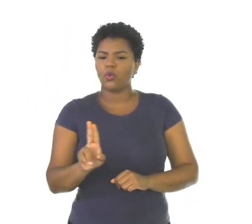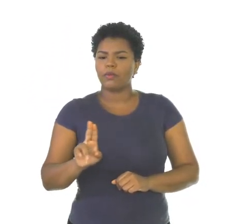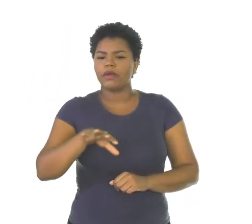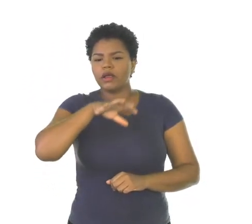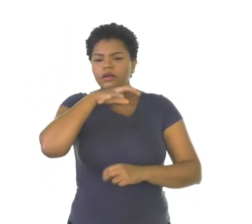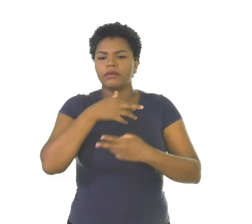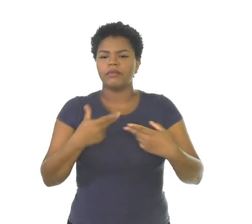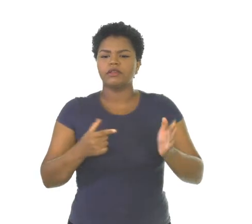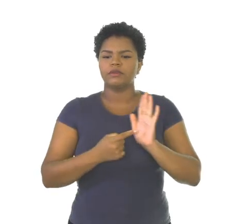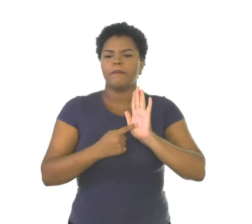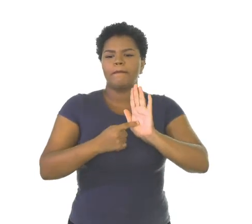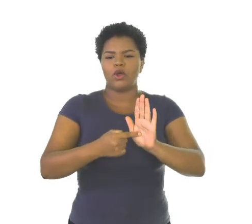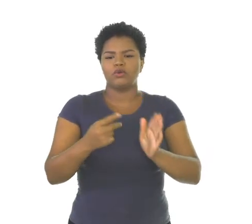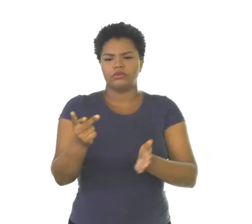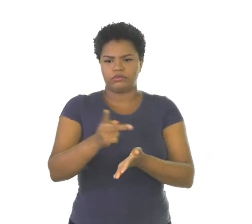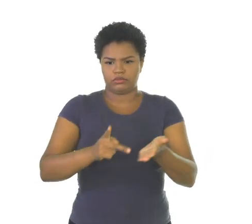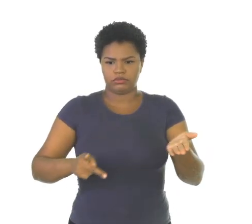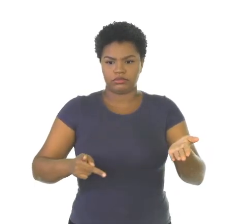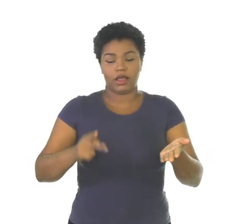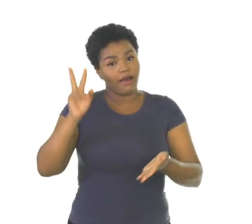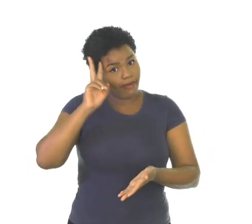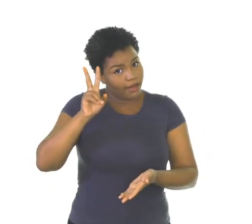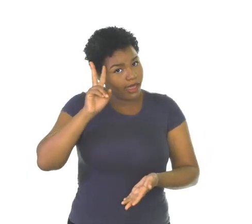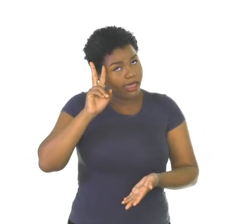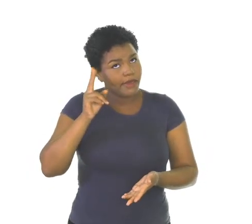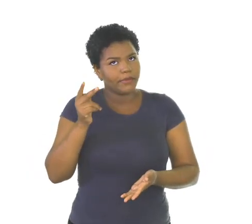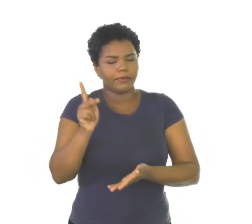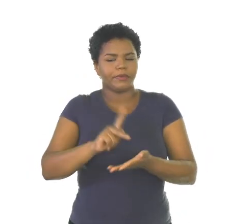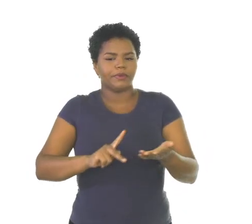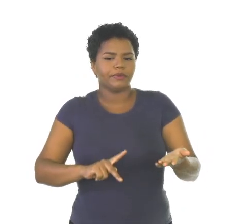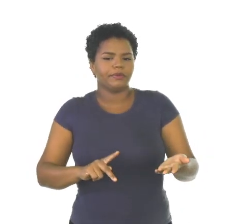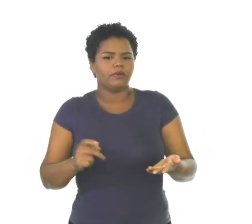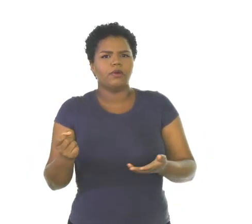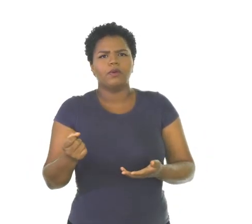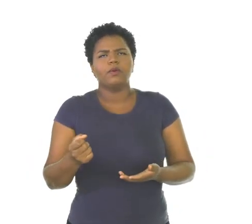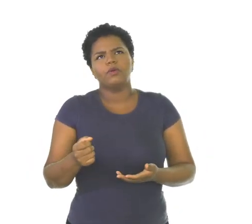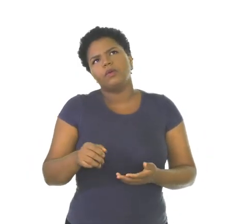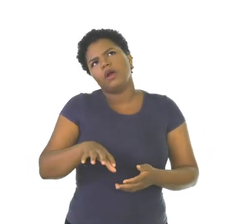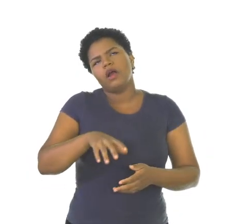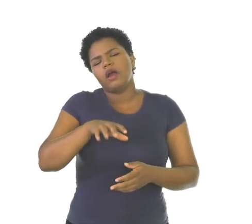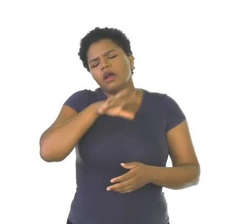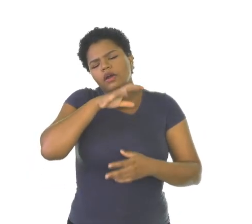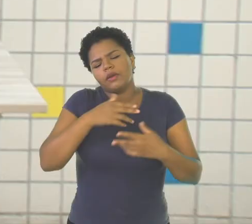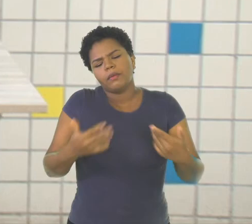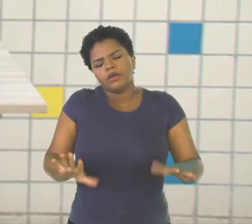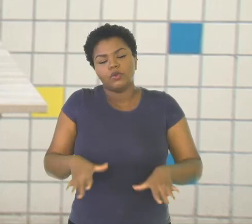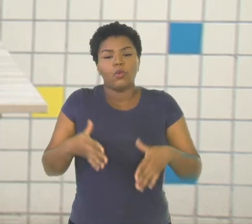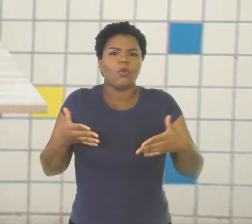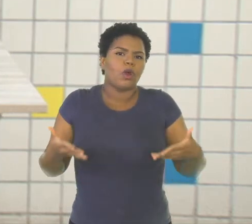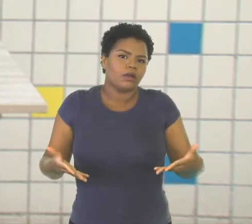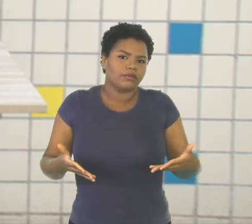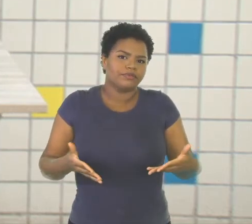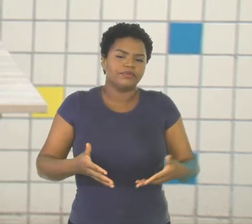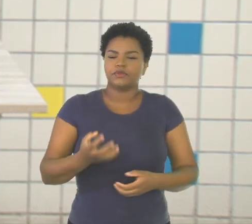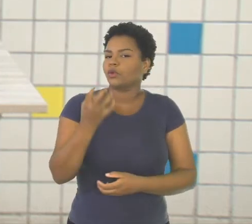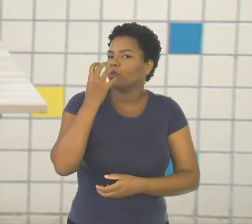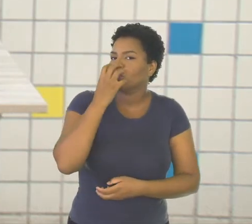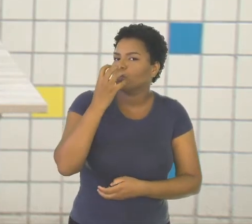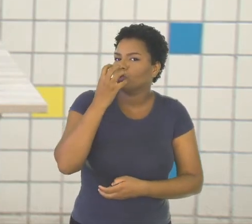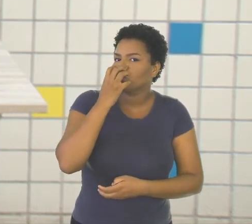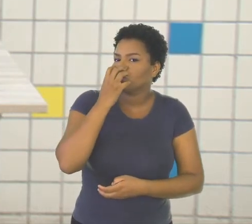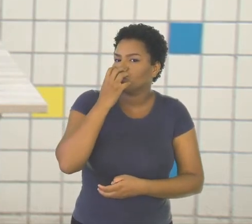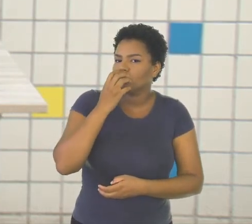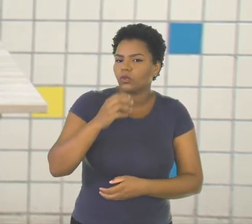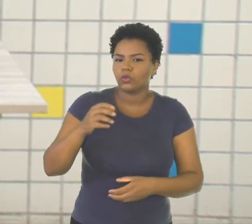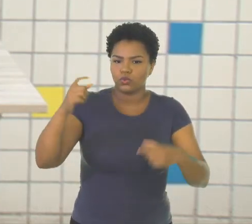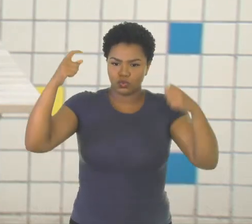no poema. Aí você vai lembrar do poema. Quais são os animais que aparecem lá no poema? Cãozinho e